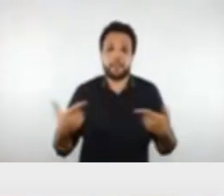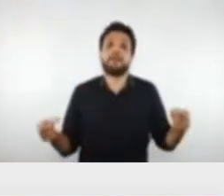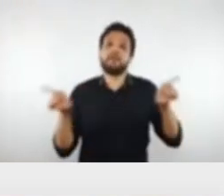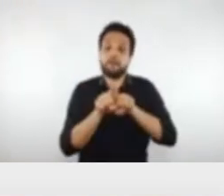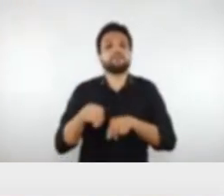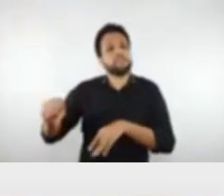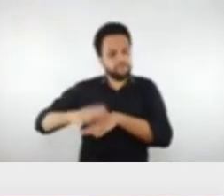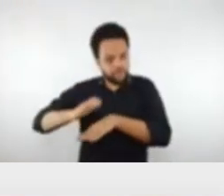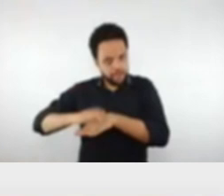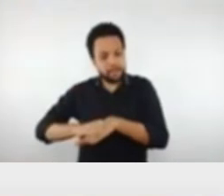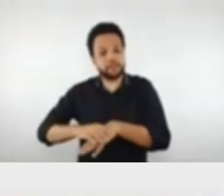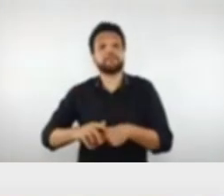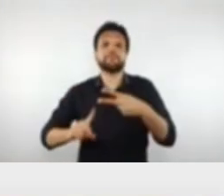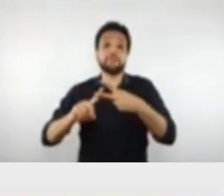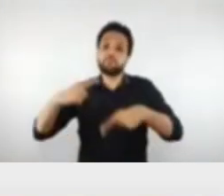e diversidade.